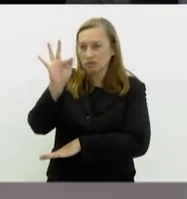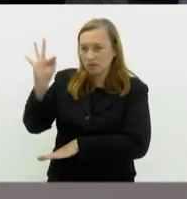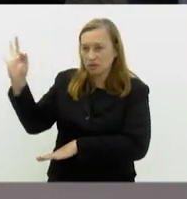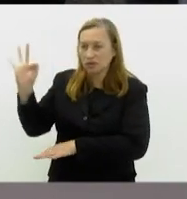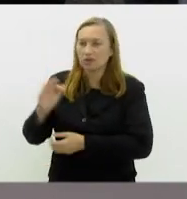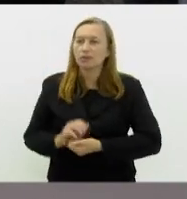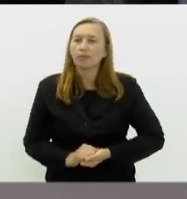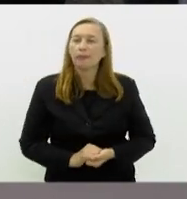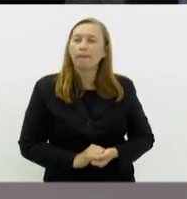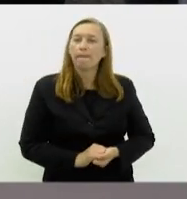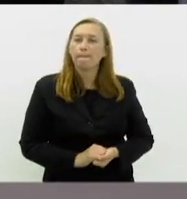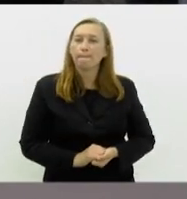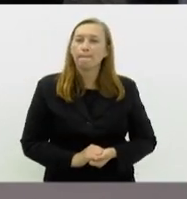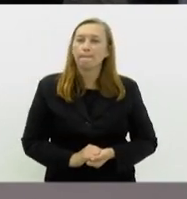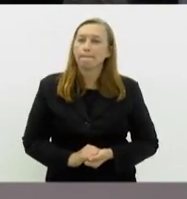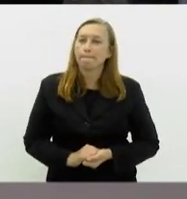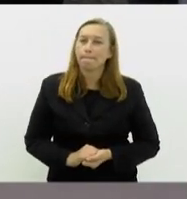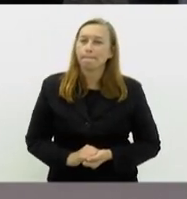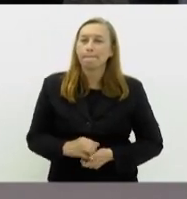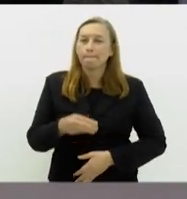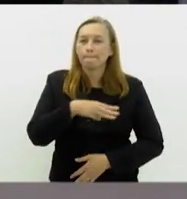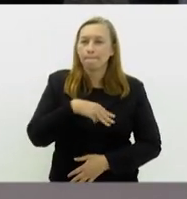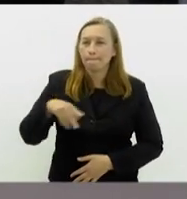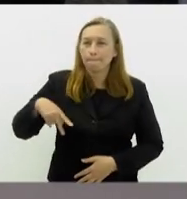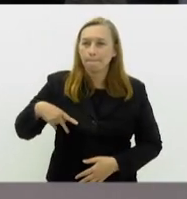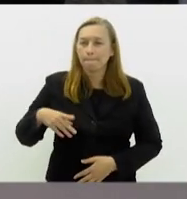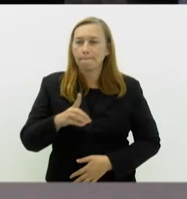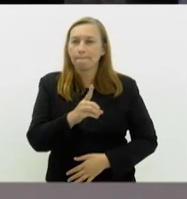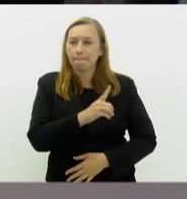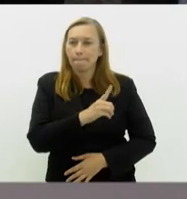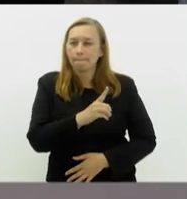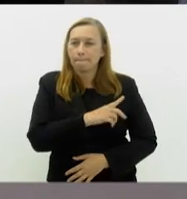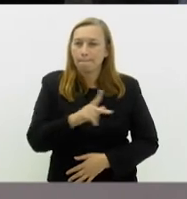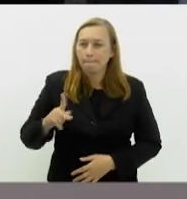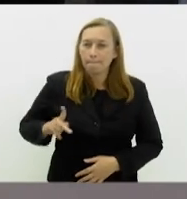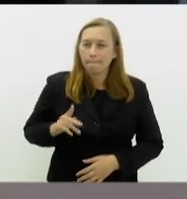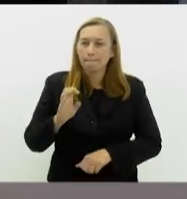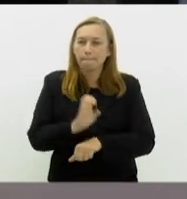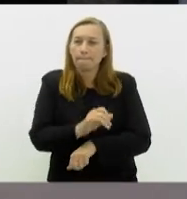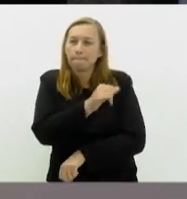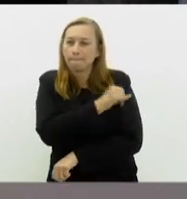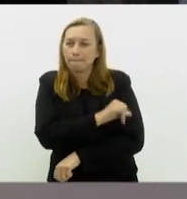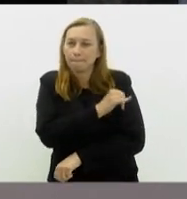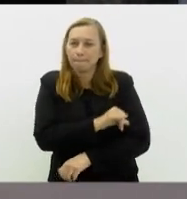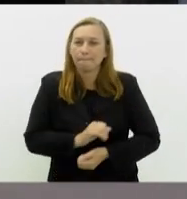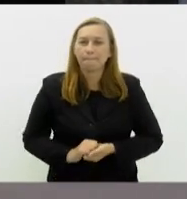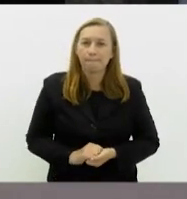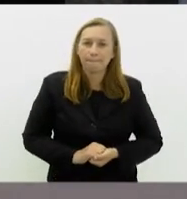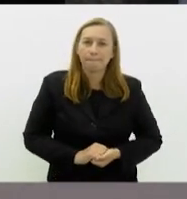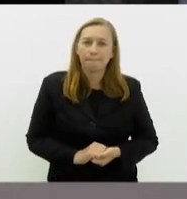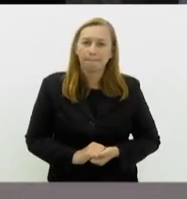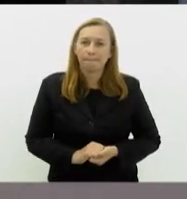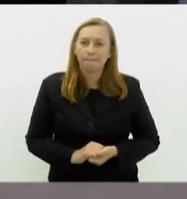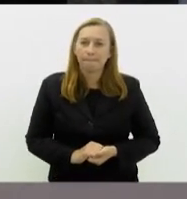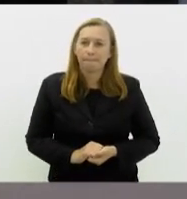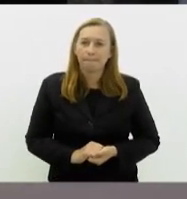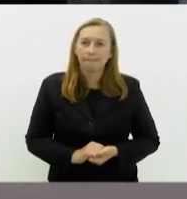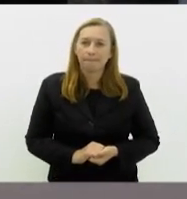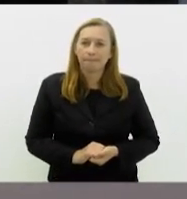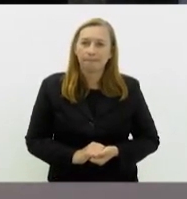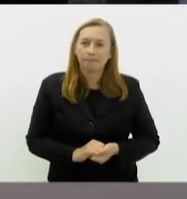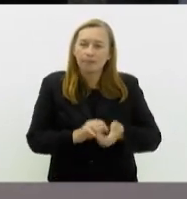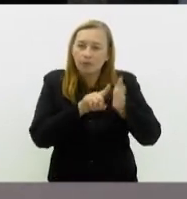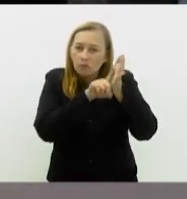federativos ao Ministério Público e a Defensoria Pública do Estado do Rio de Janeiro revisar as